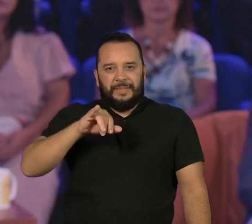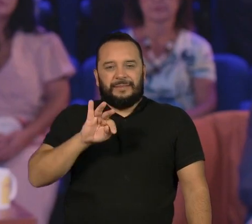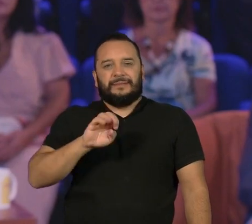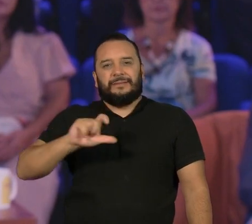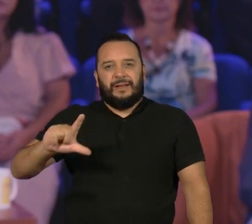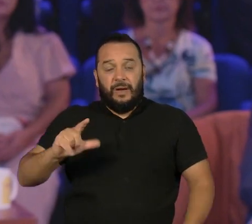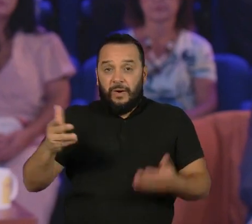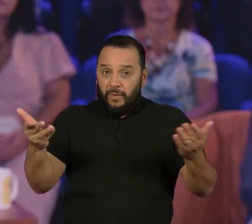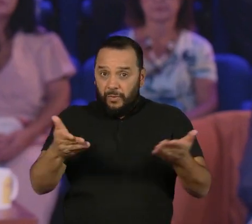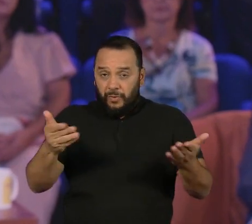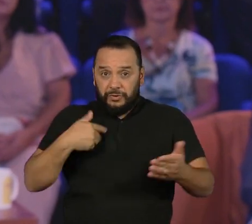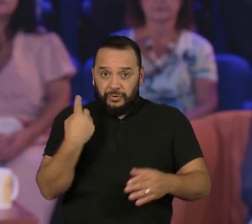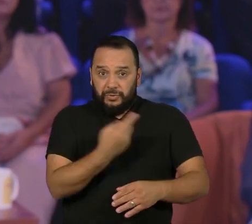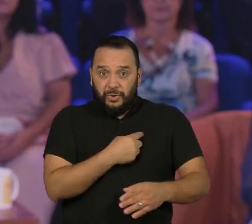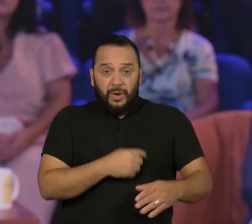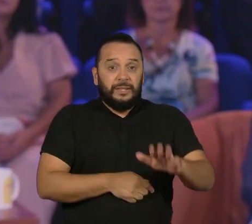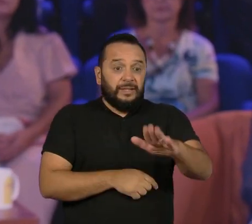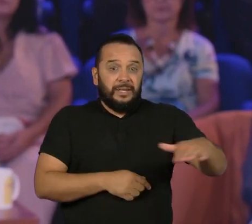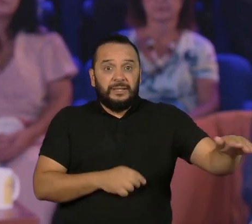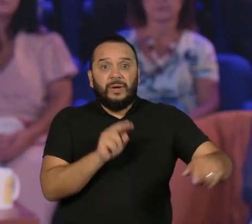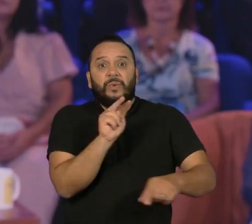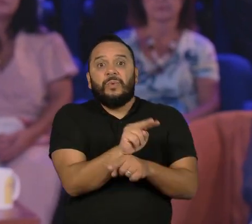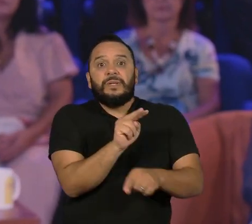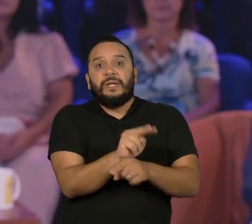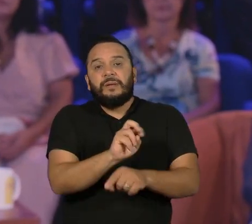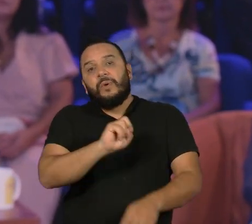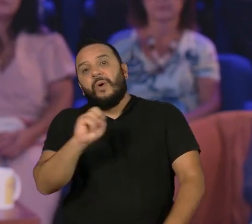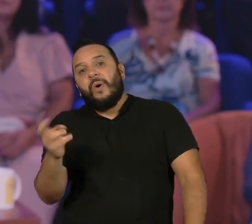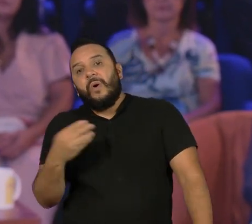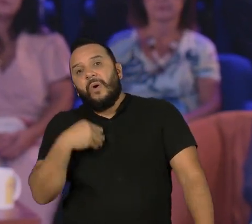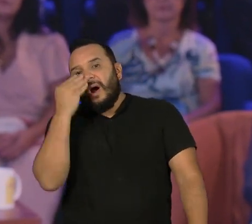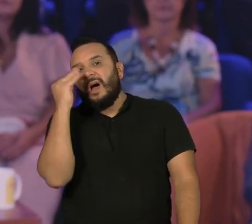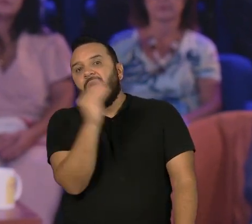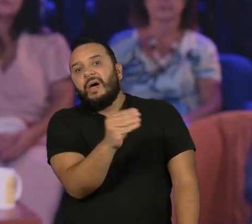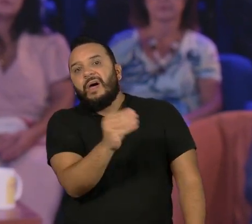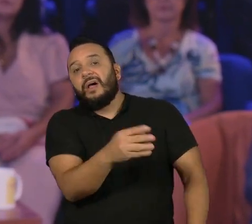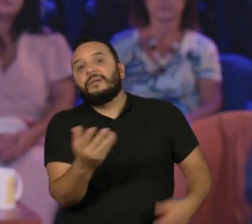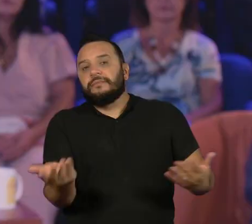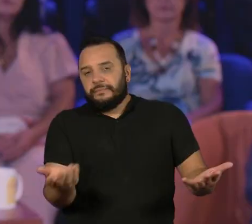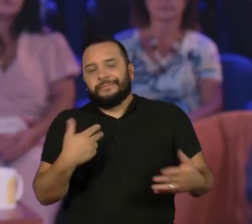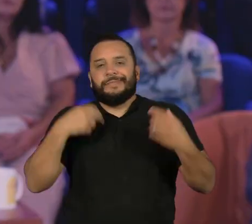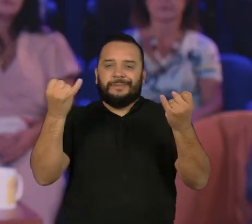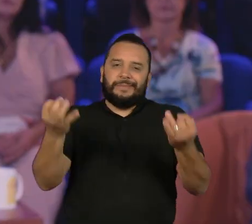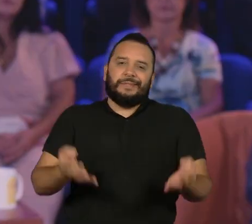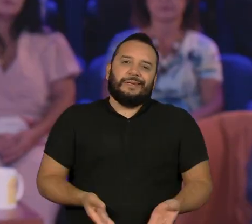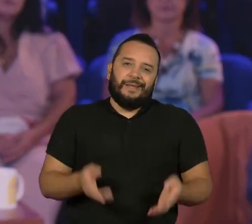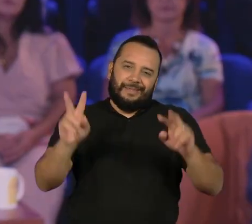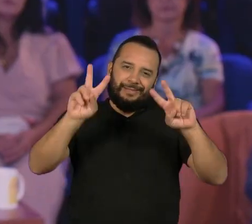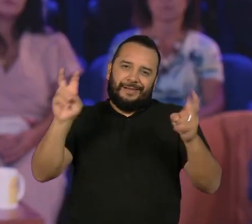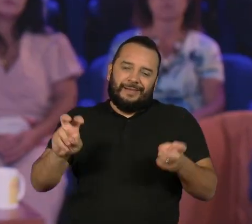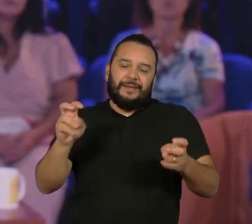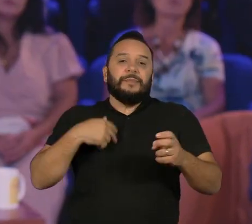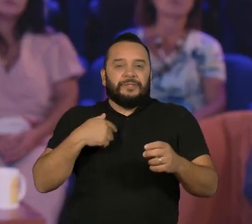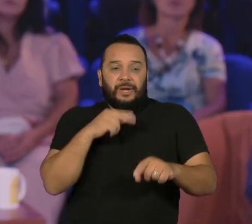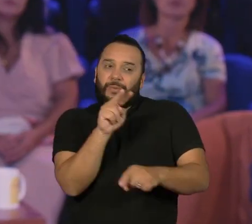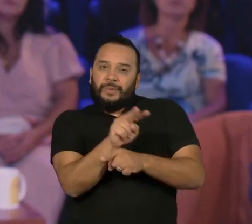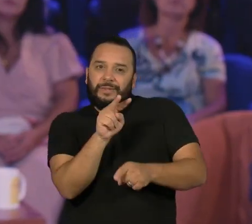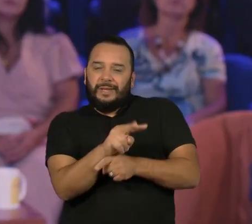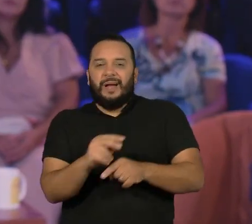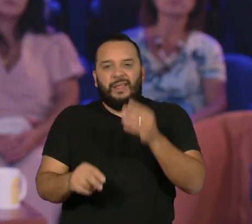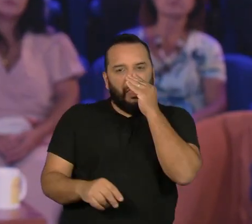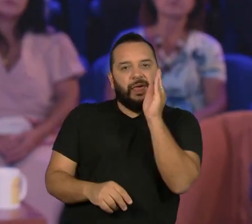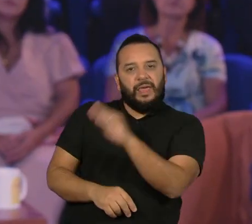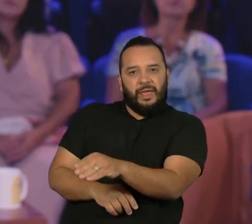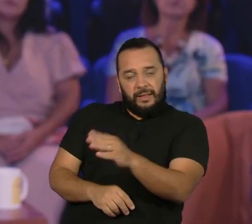ou abandonamos as nossas crianças. Para falar sobre abandonos e cuidados, o Arena recebe essa noite um